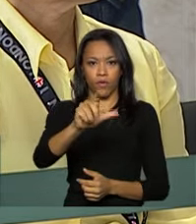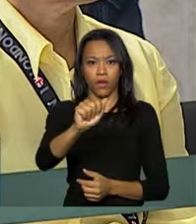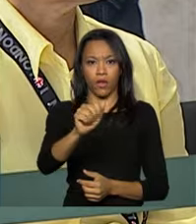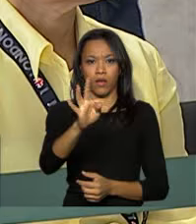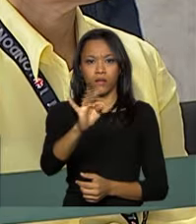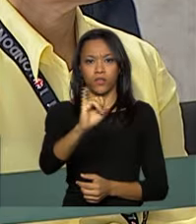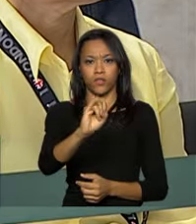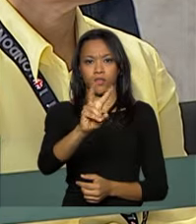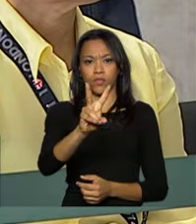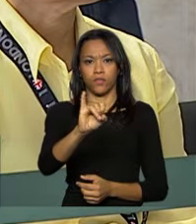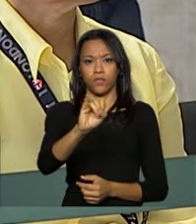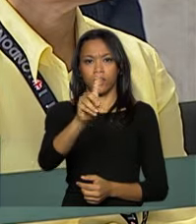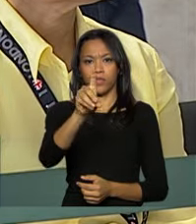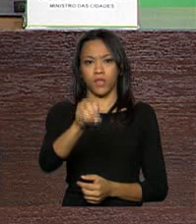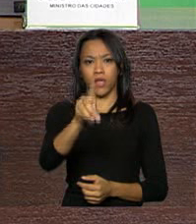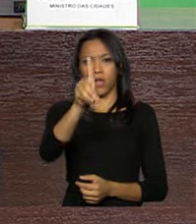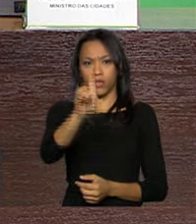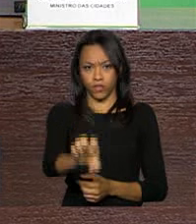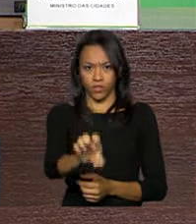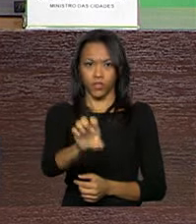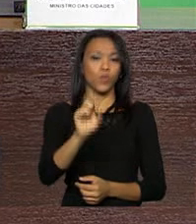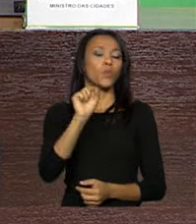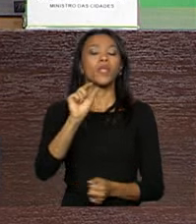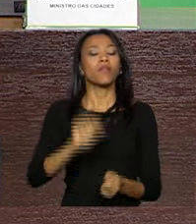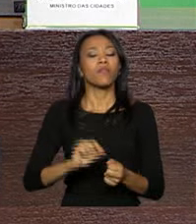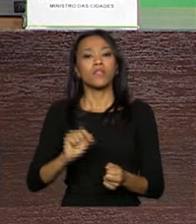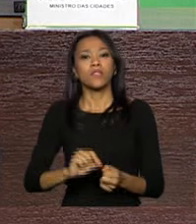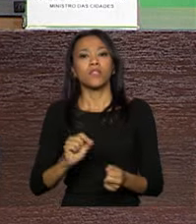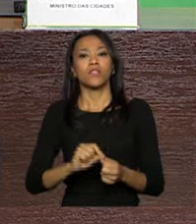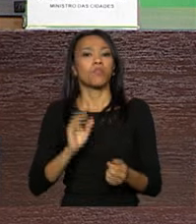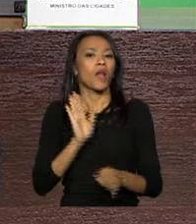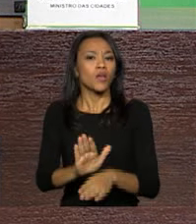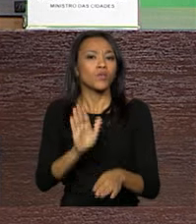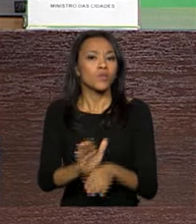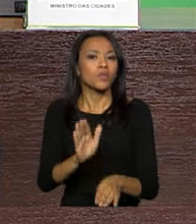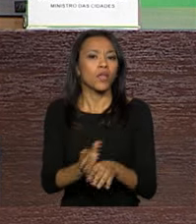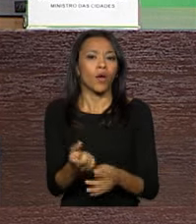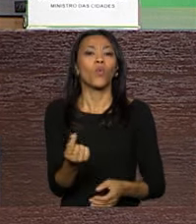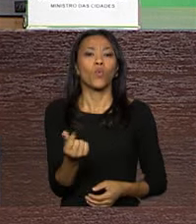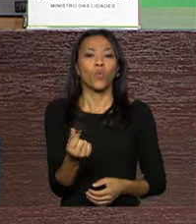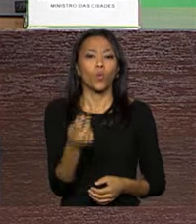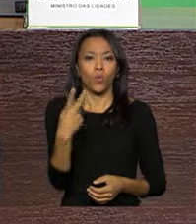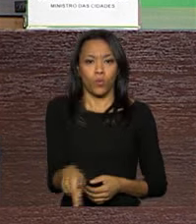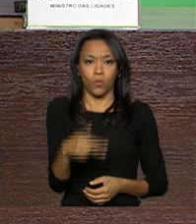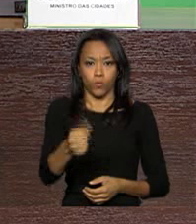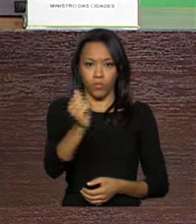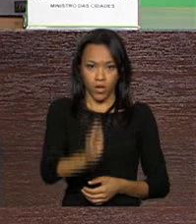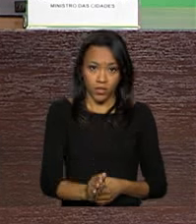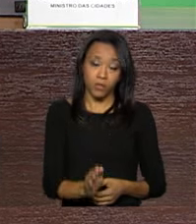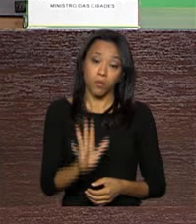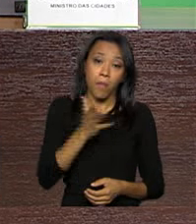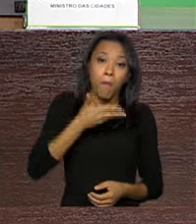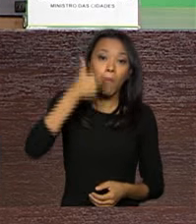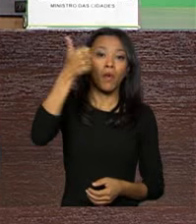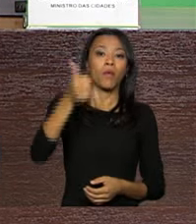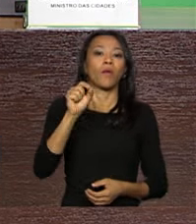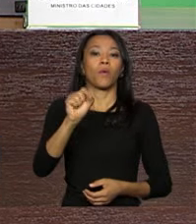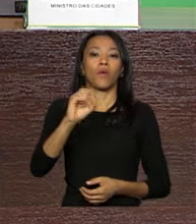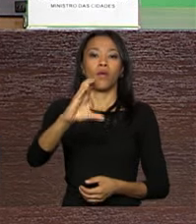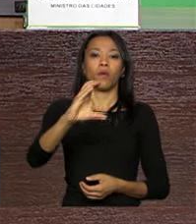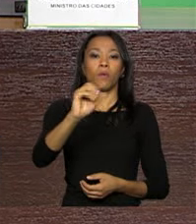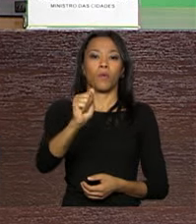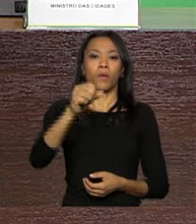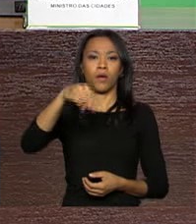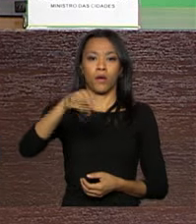para para h ajudar o a moeda para estabelecer o câmbio B